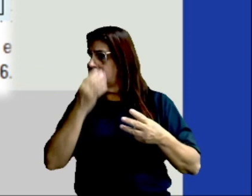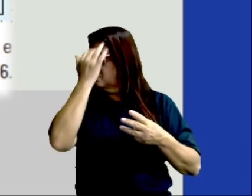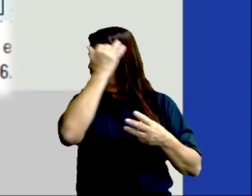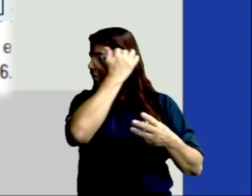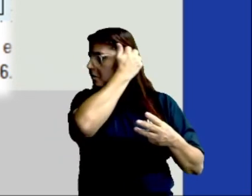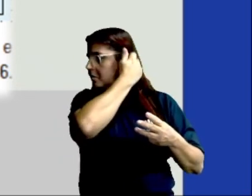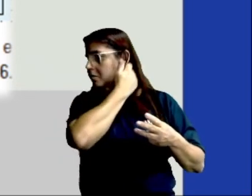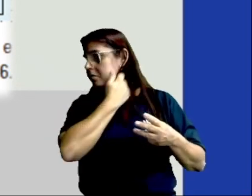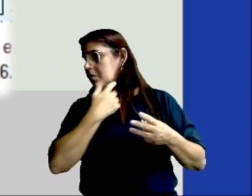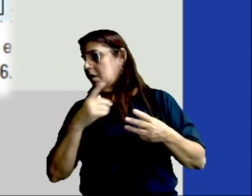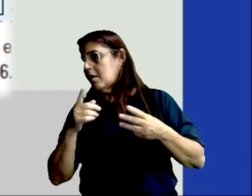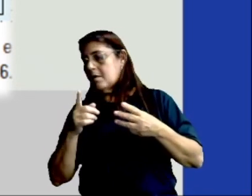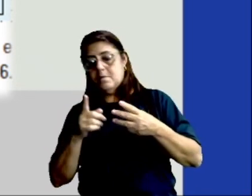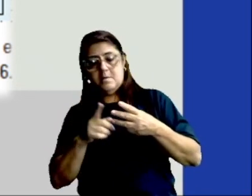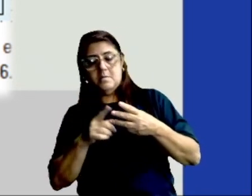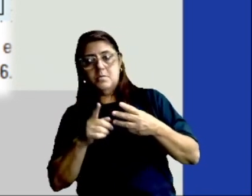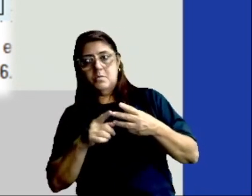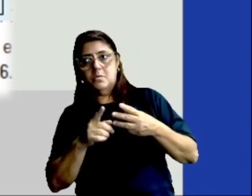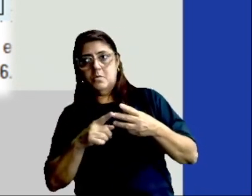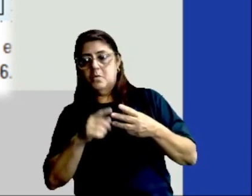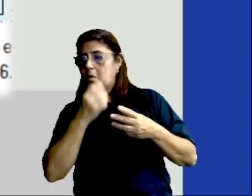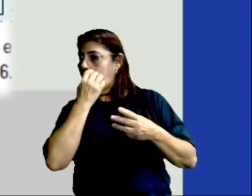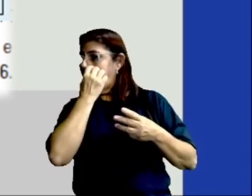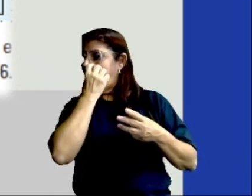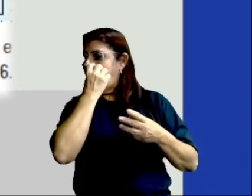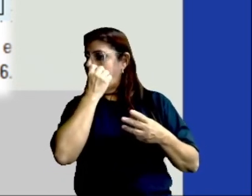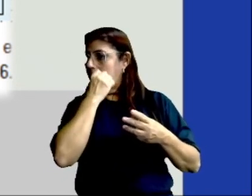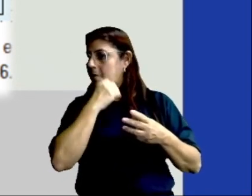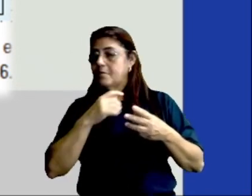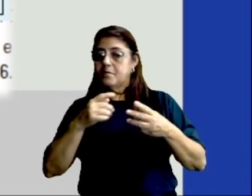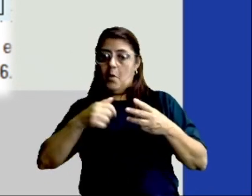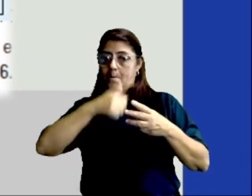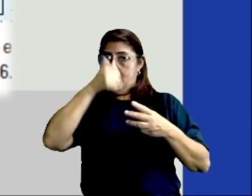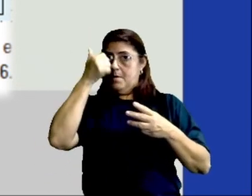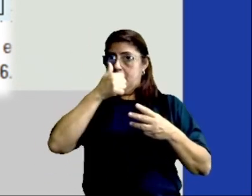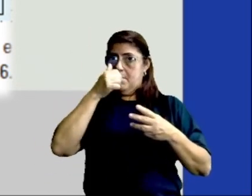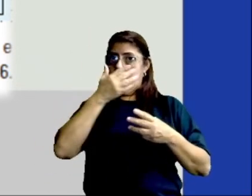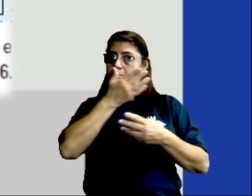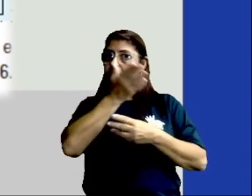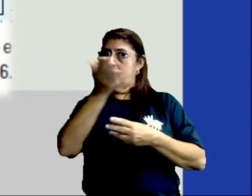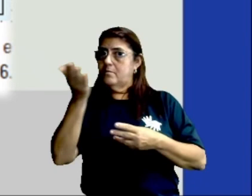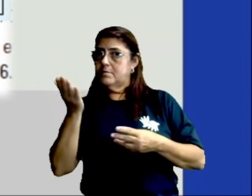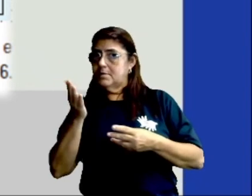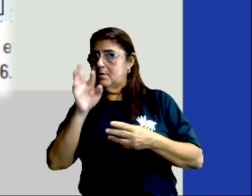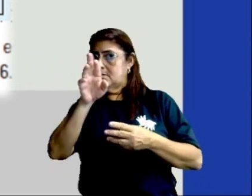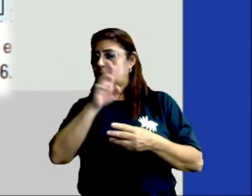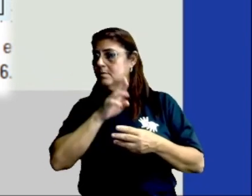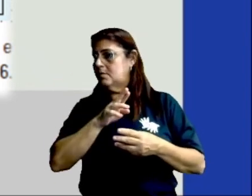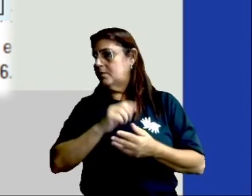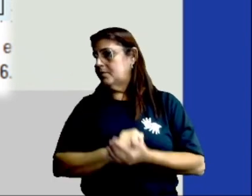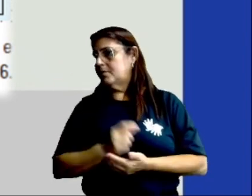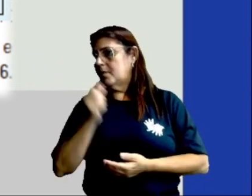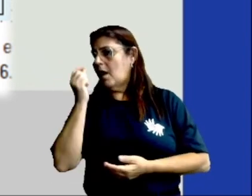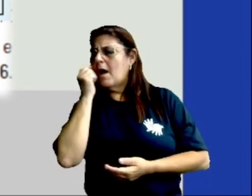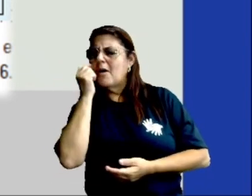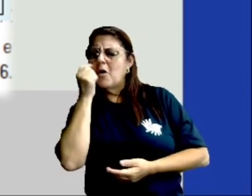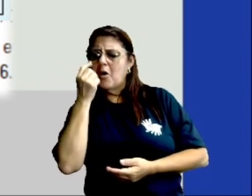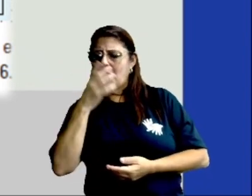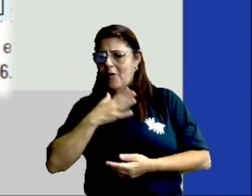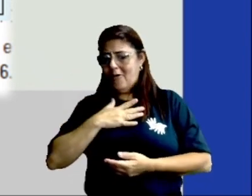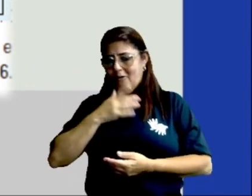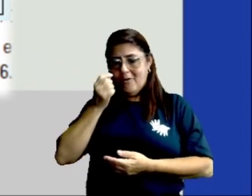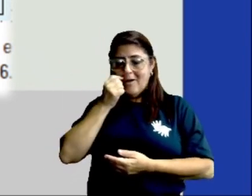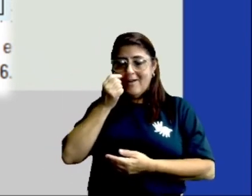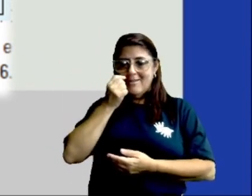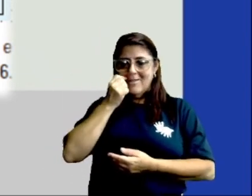Temos aqui o 2. Você que vai responder um, viu? Por isso que eu não falei. E temos aqui o 2, a ratinha. Eu era uma ratinha